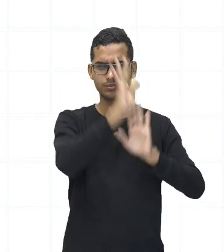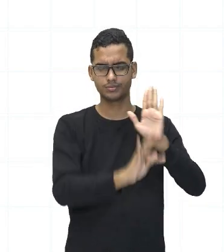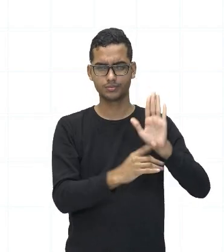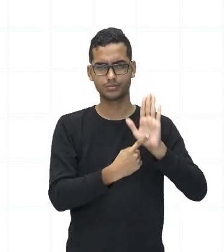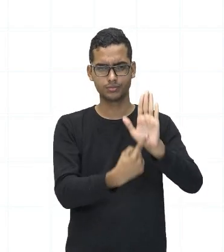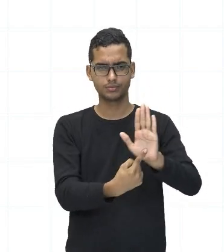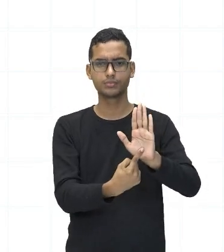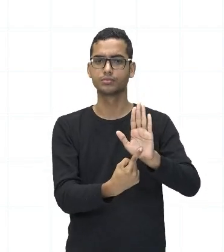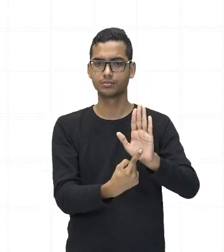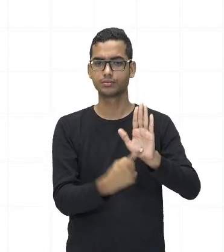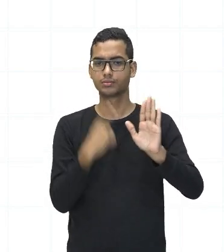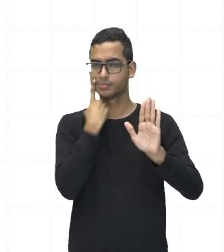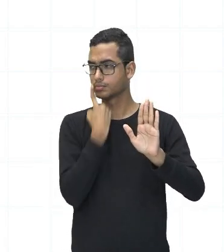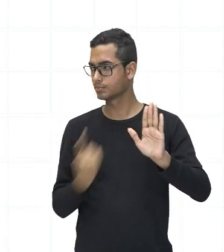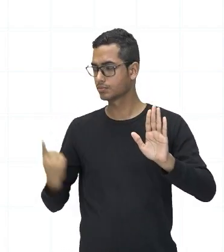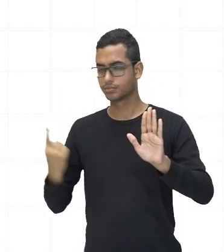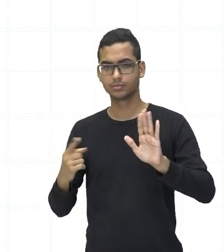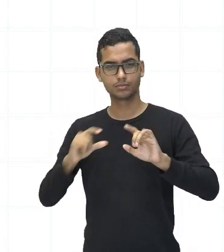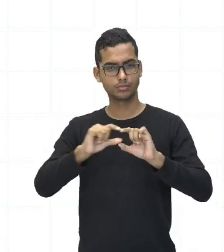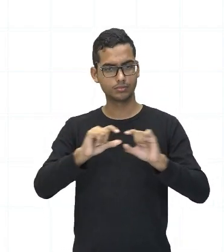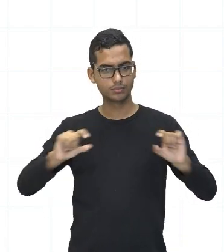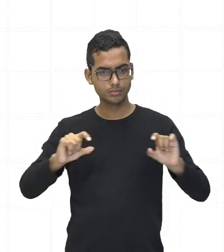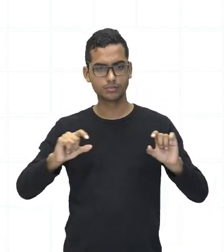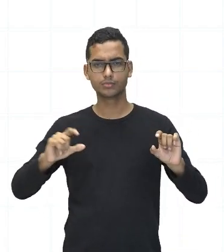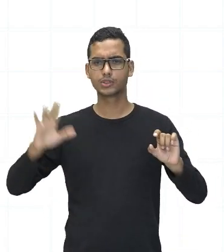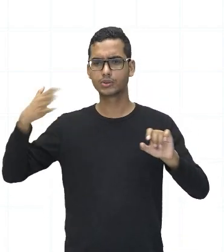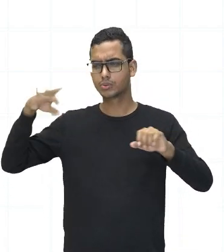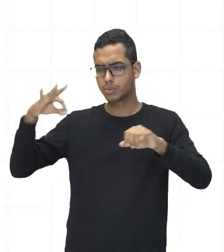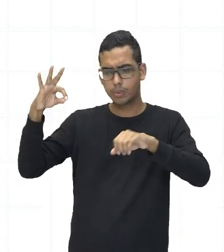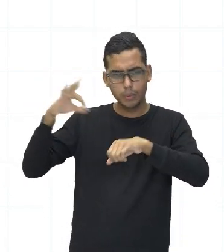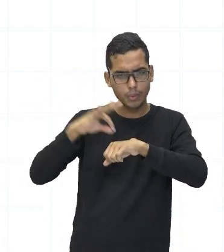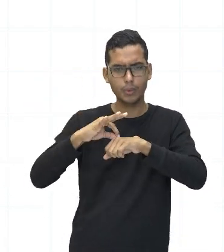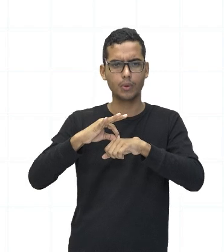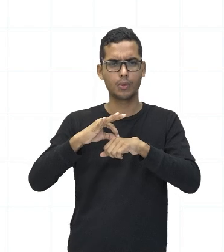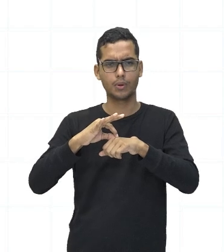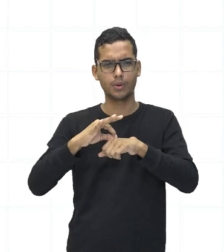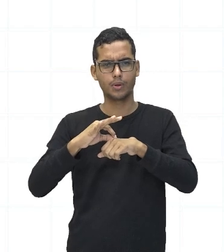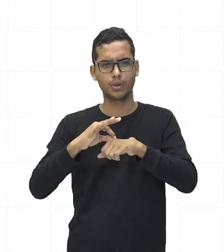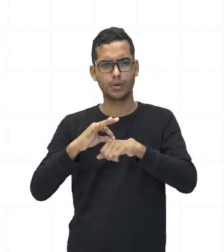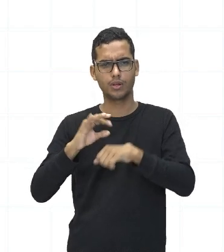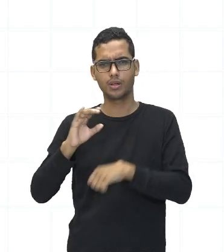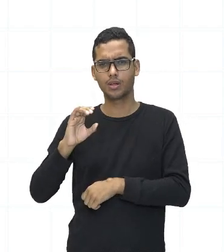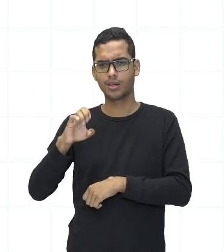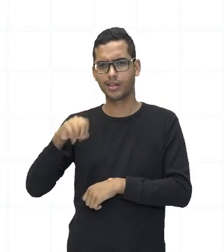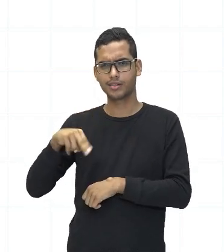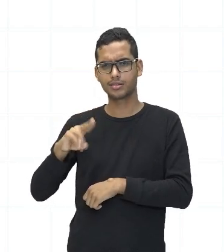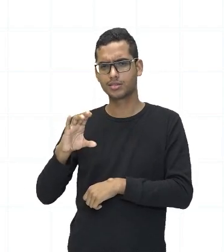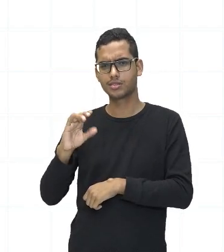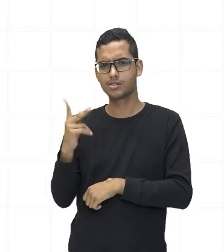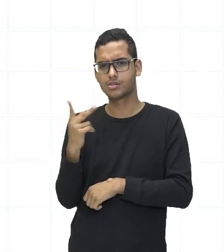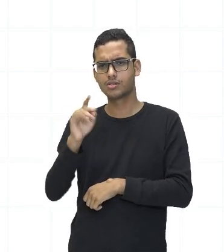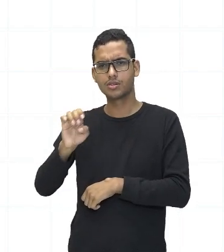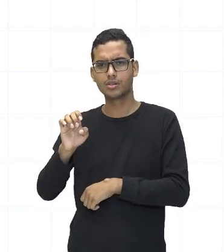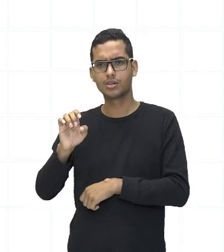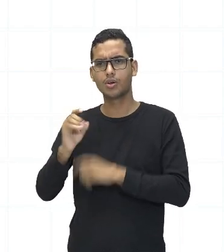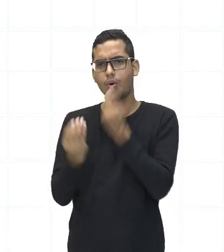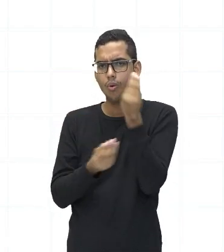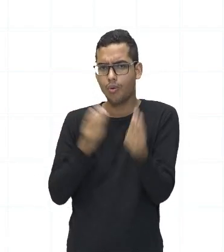que nessa segunda parte, e o mosquito não enche, nós temos que essa forma do verbo encher aí é o